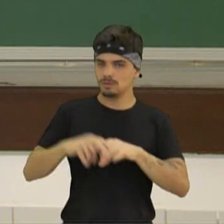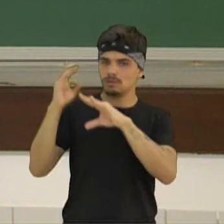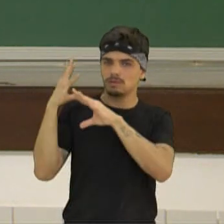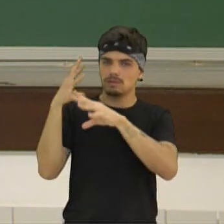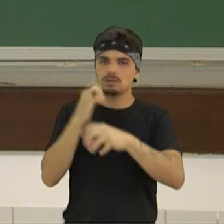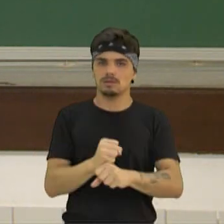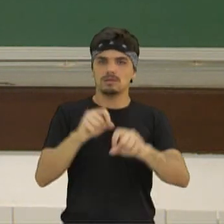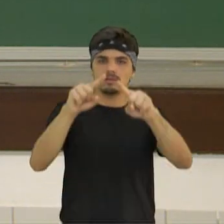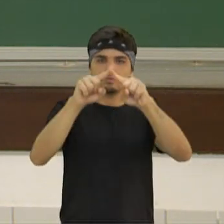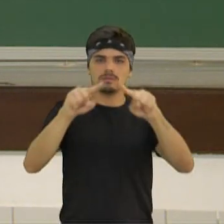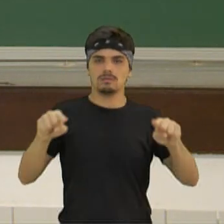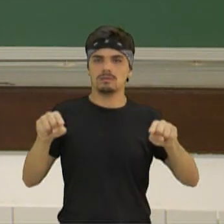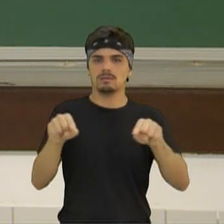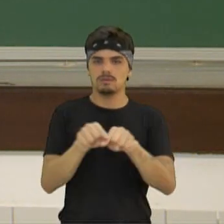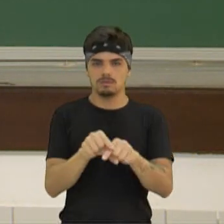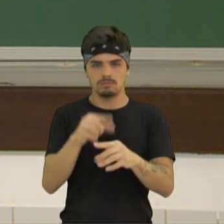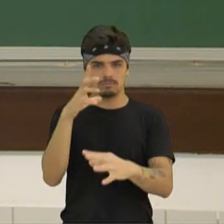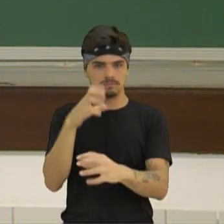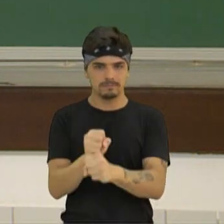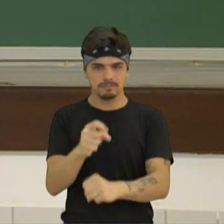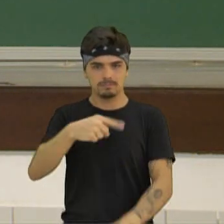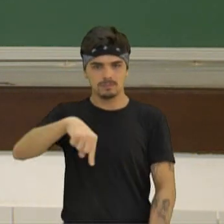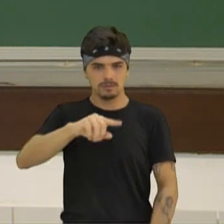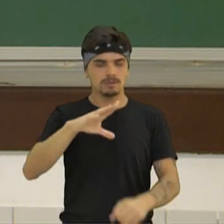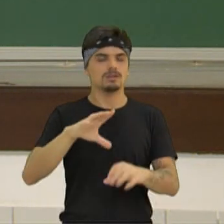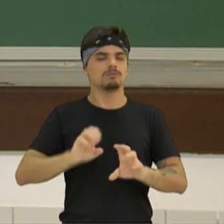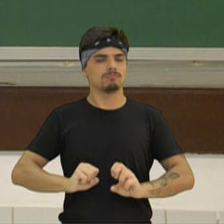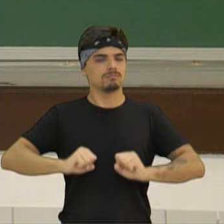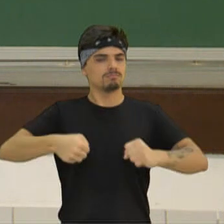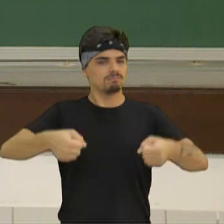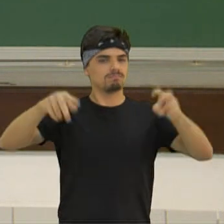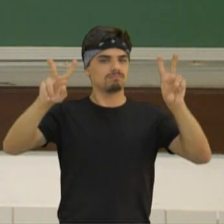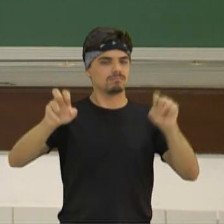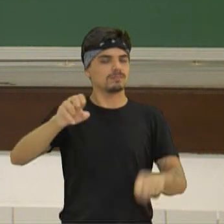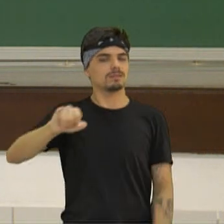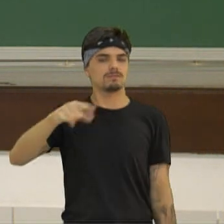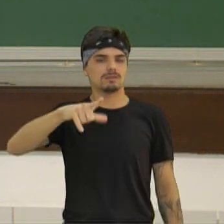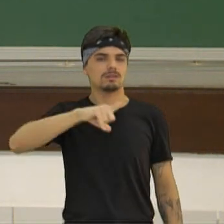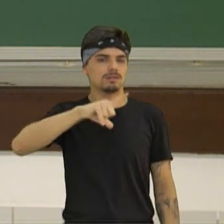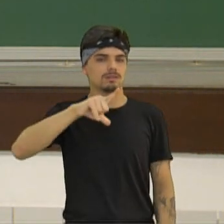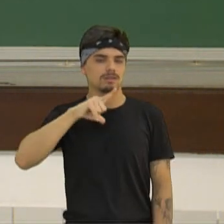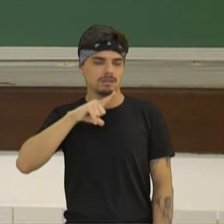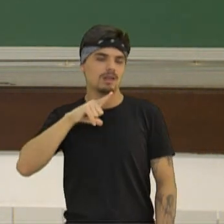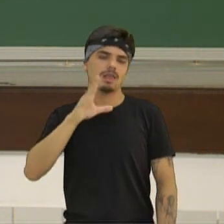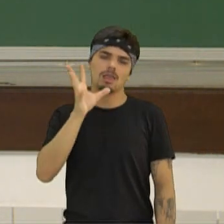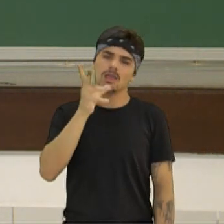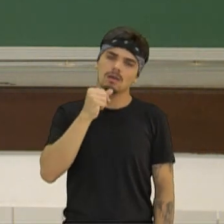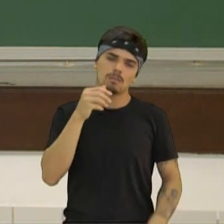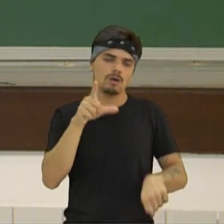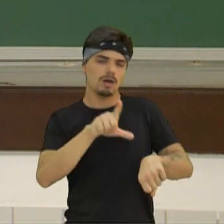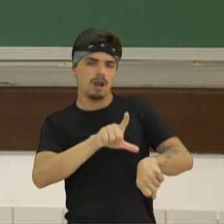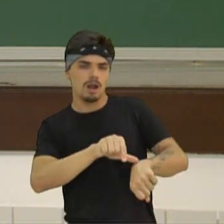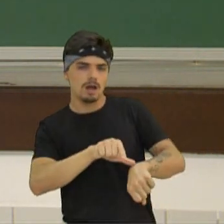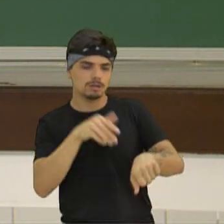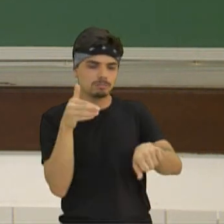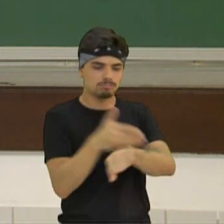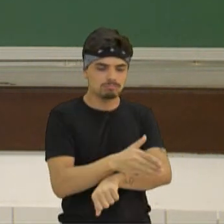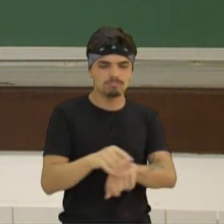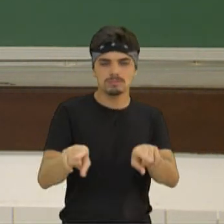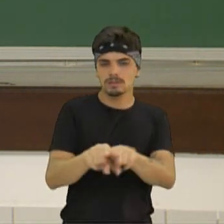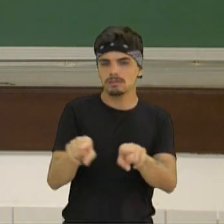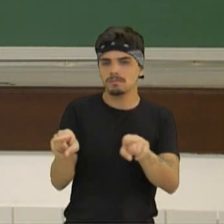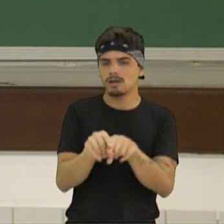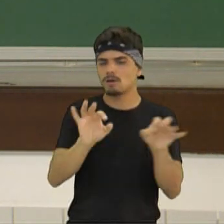retomada de trigonometria, para reforçar esse assunto, caso você tenha entrado atrasado, né? Não conseguiu acompanhar